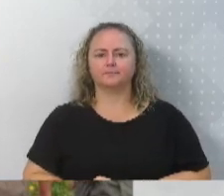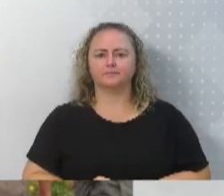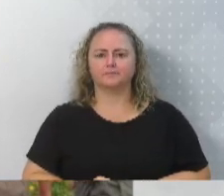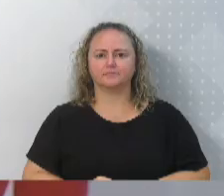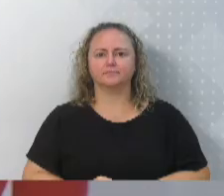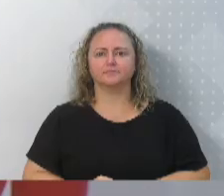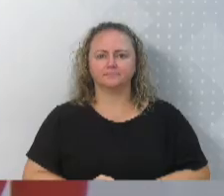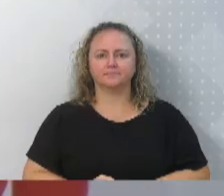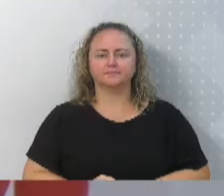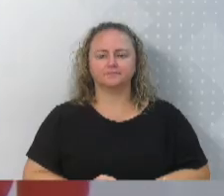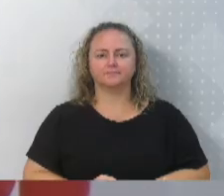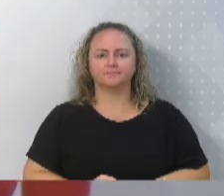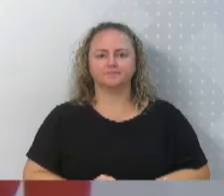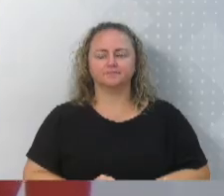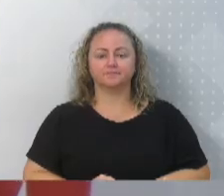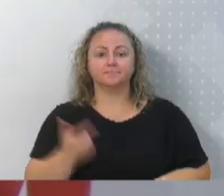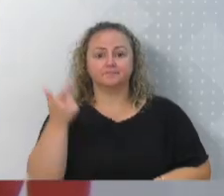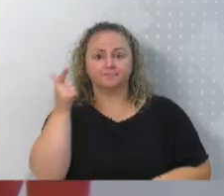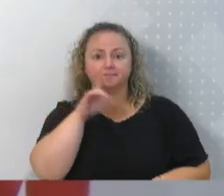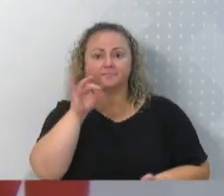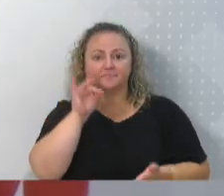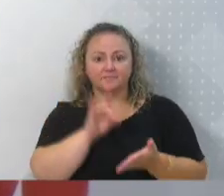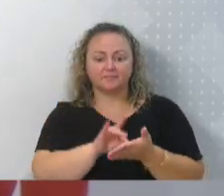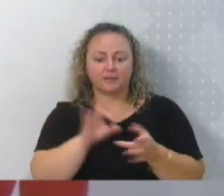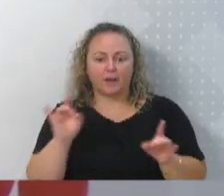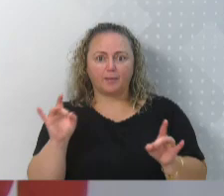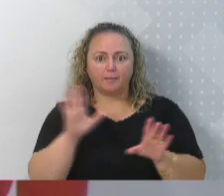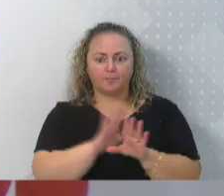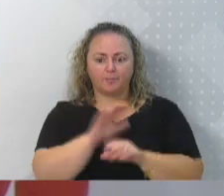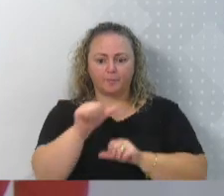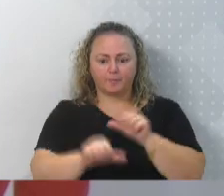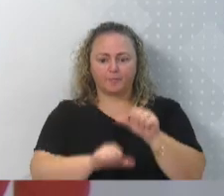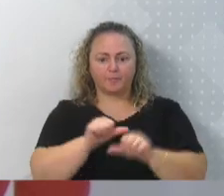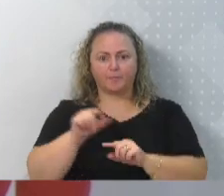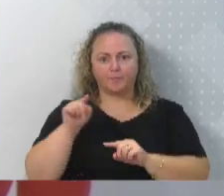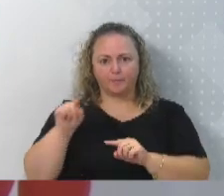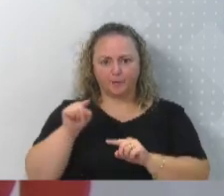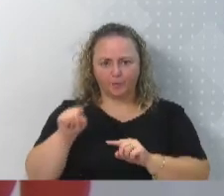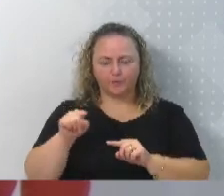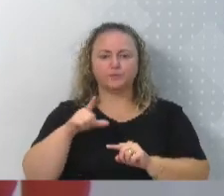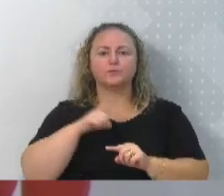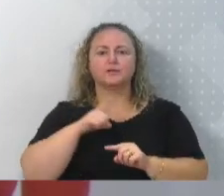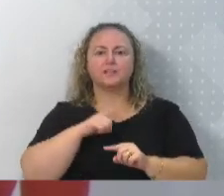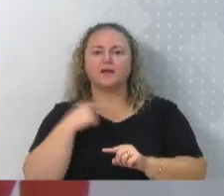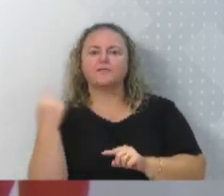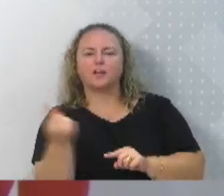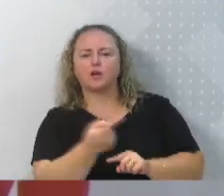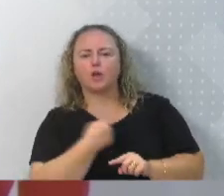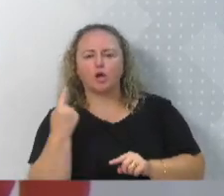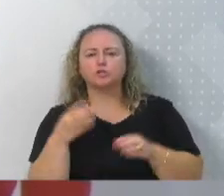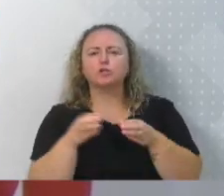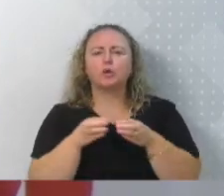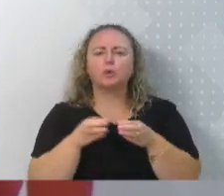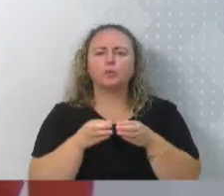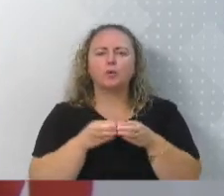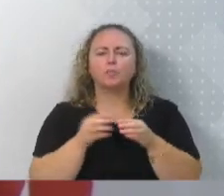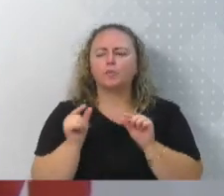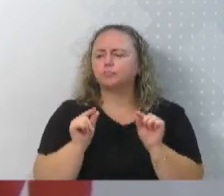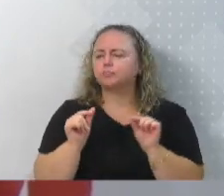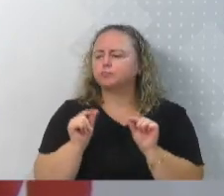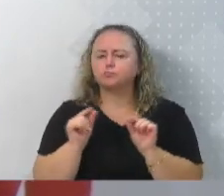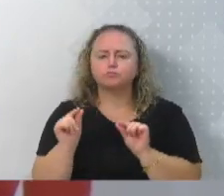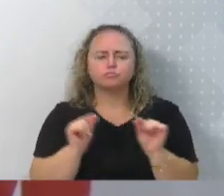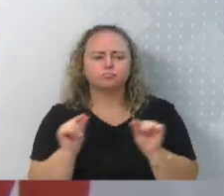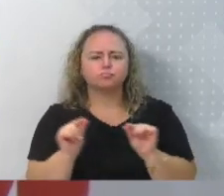por fim para que a gente pudesse realizar logo essa troca fizemos uma vaquinha do nosso grupo mesmo juntamos um trocadinho de cada um